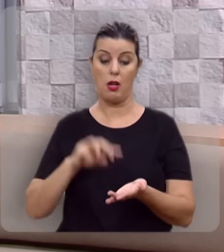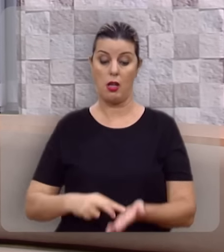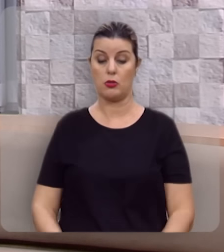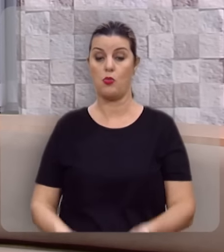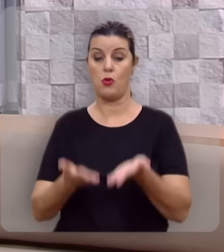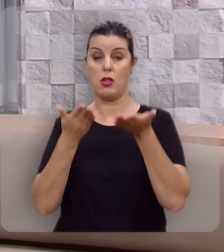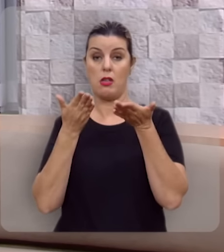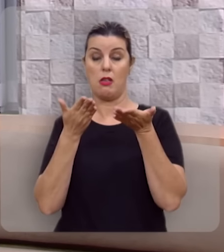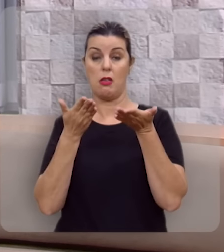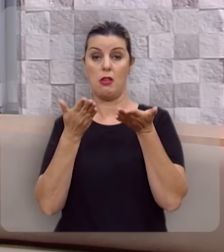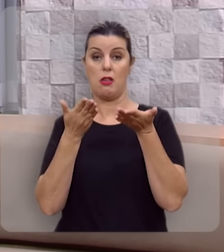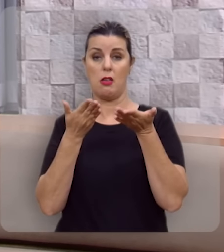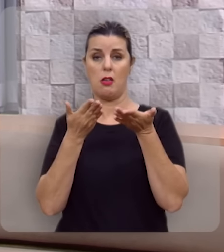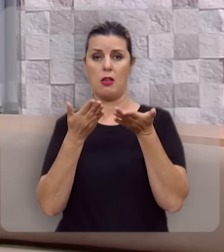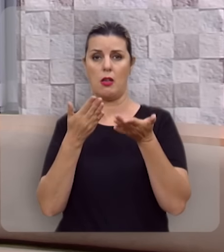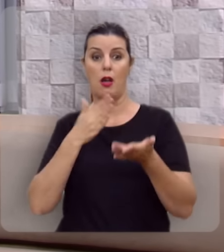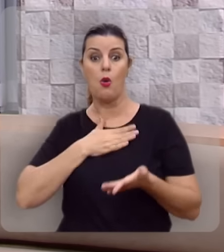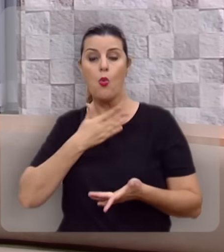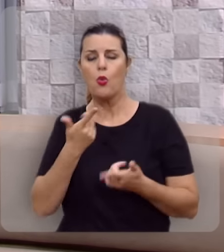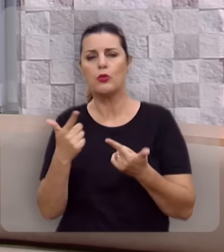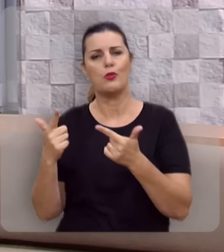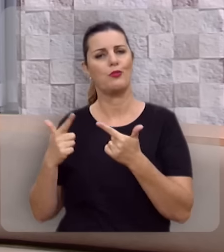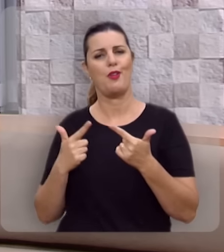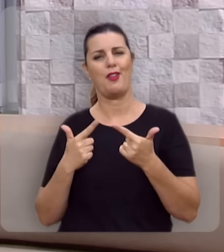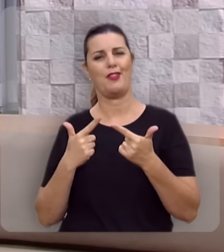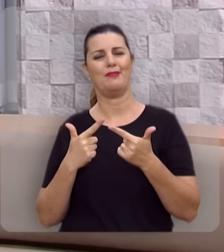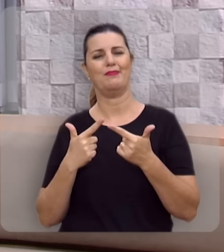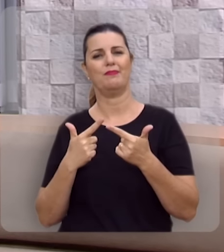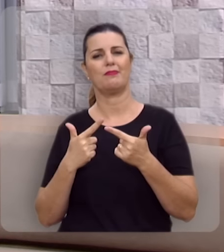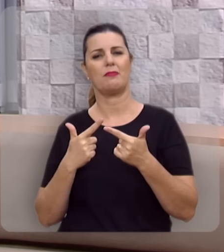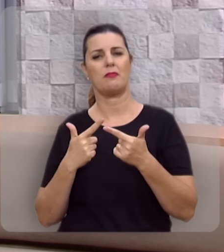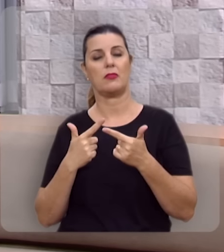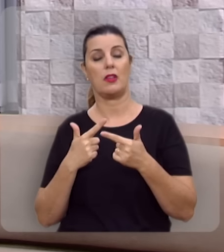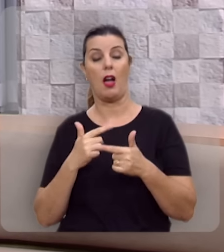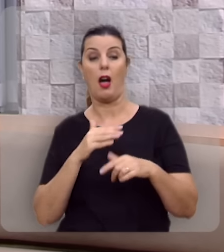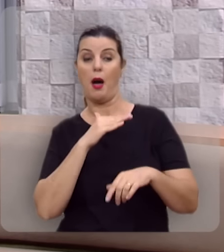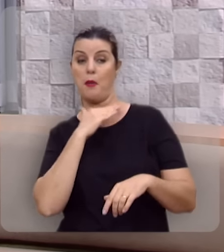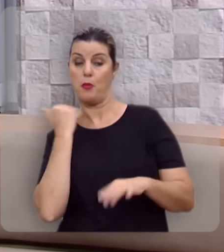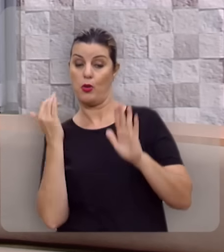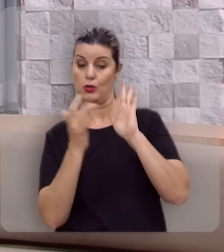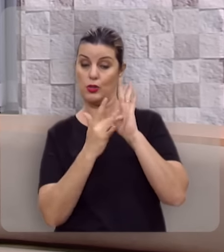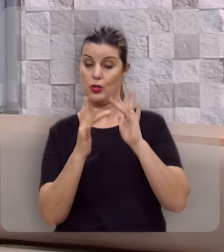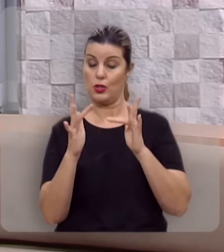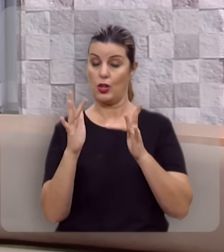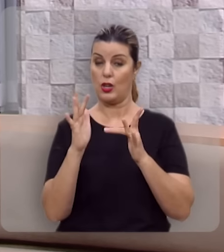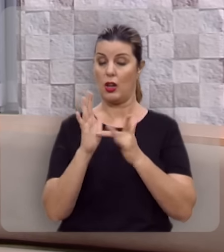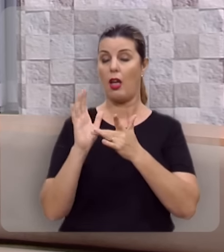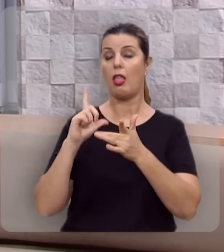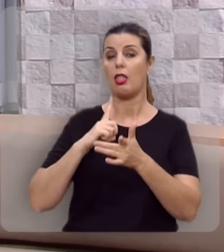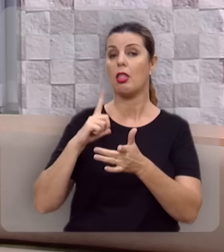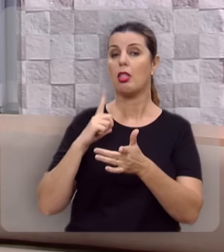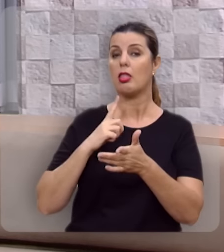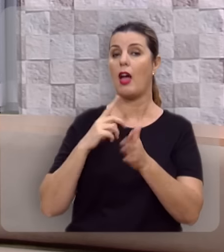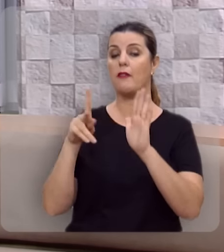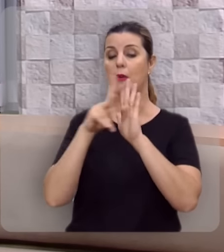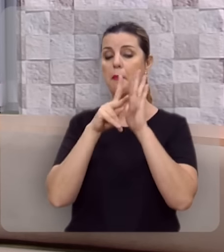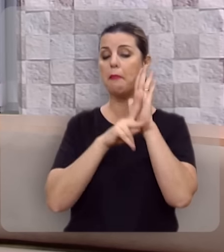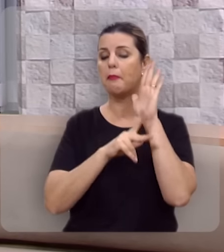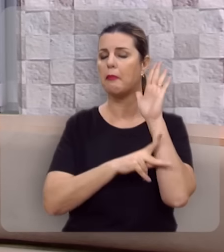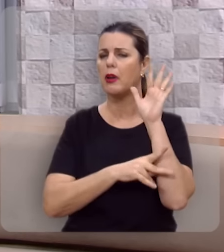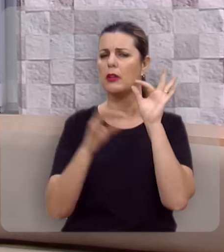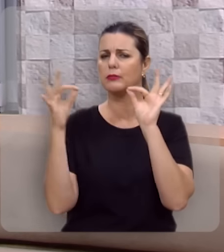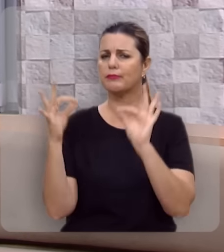sua ressurreição foi uma surpresa. Tanto a morte dele estava